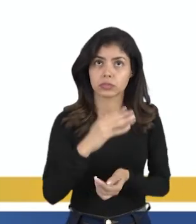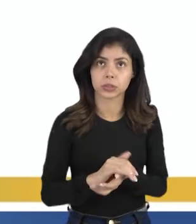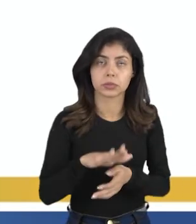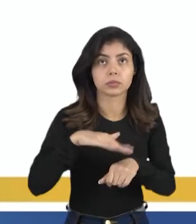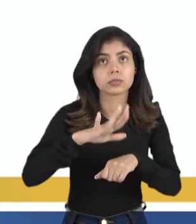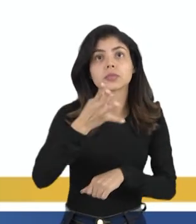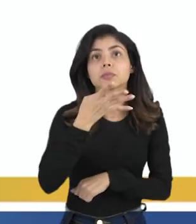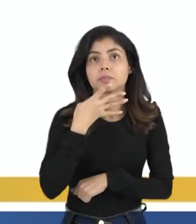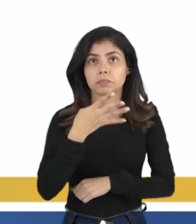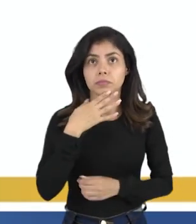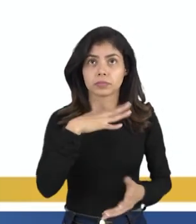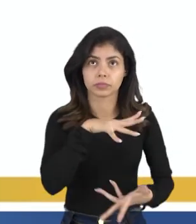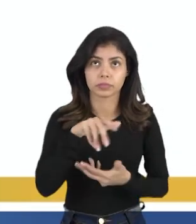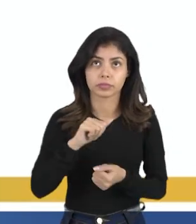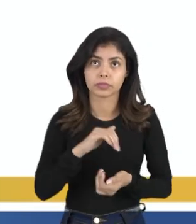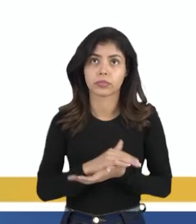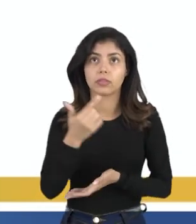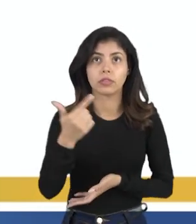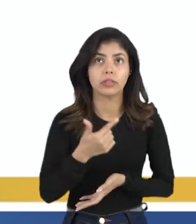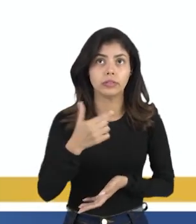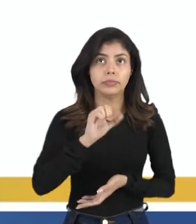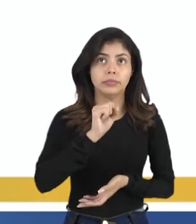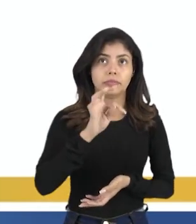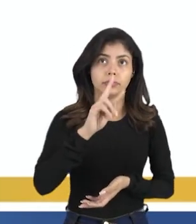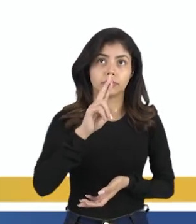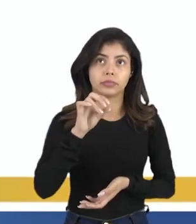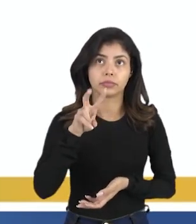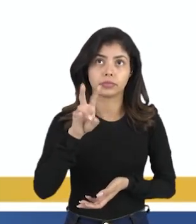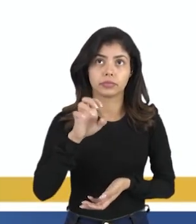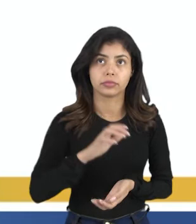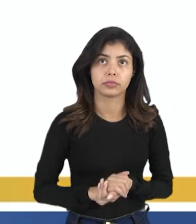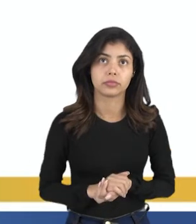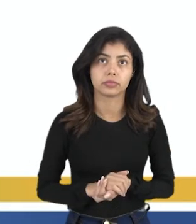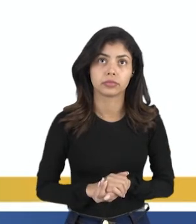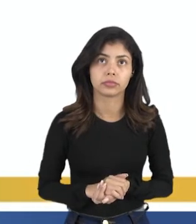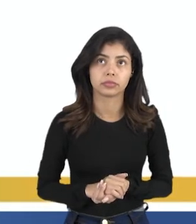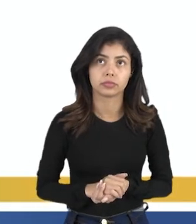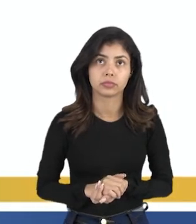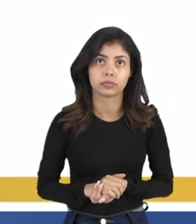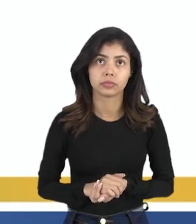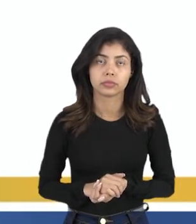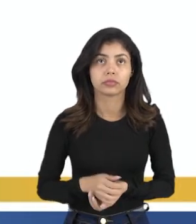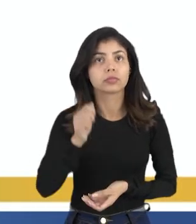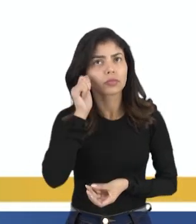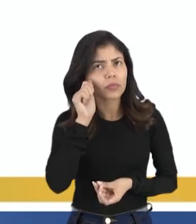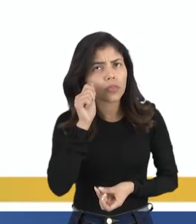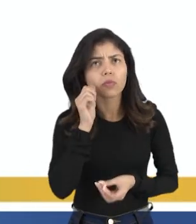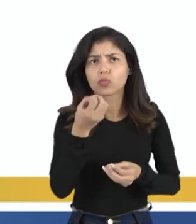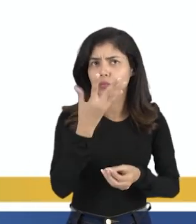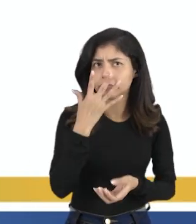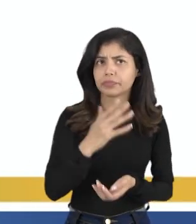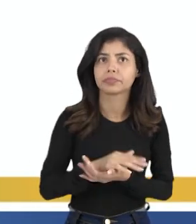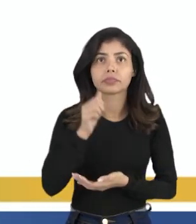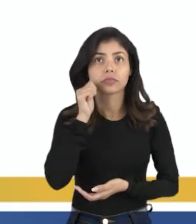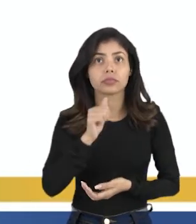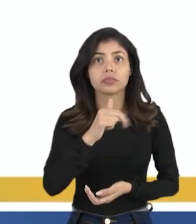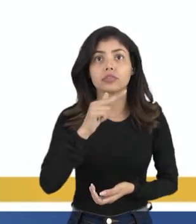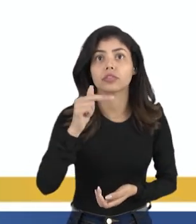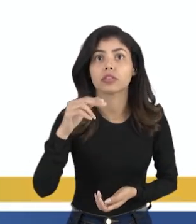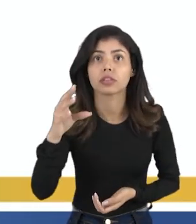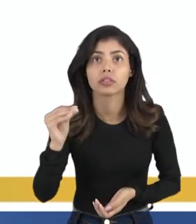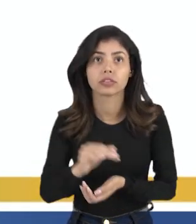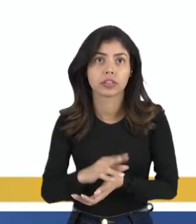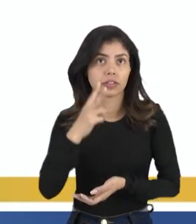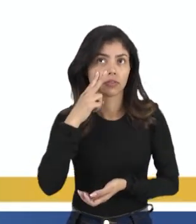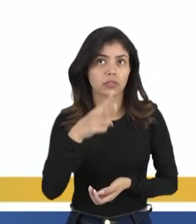das fotografias mais conhecidas do mundo. Segundo Steve McCurry, o autor da fotografia, a